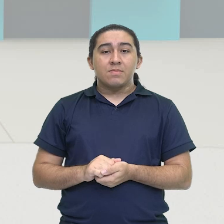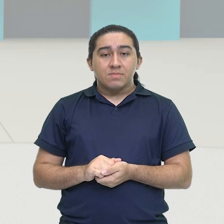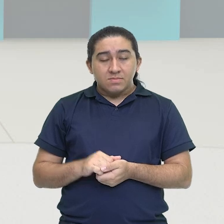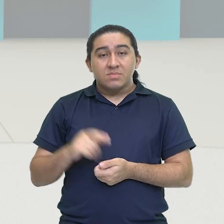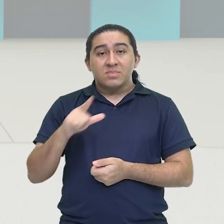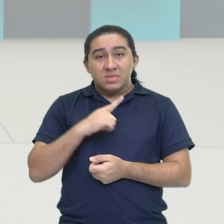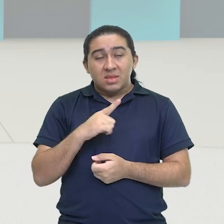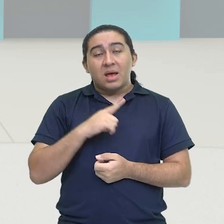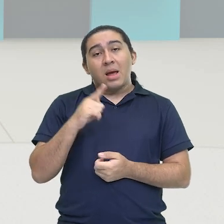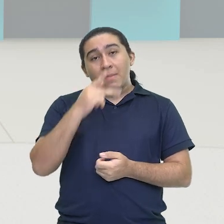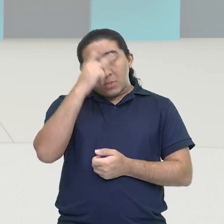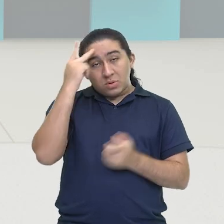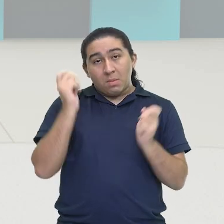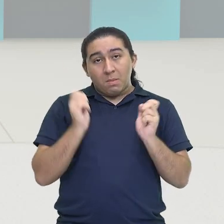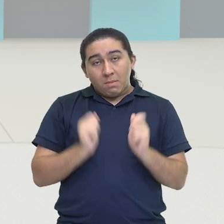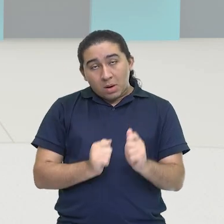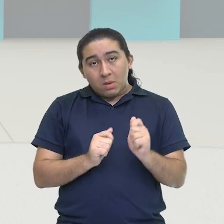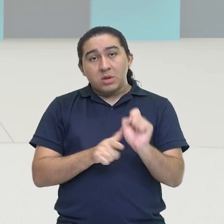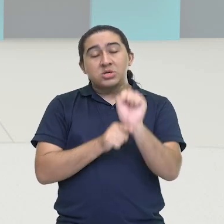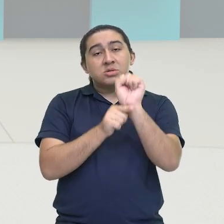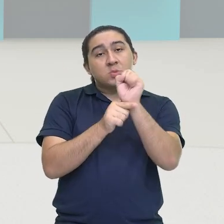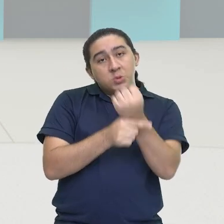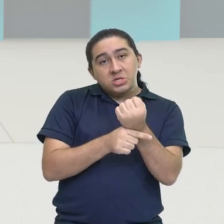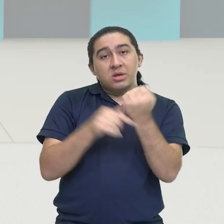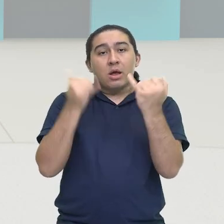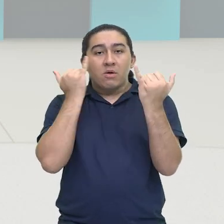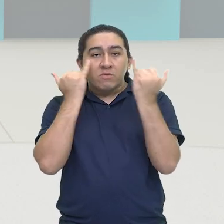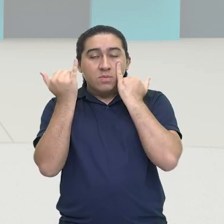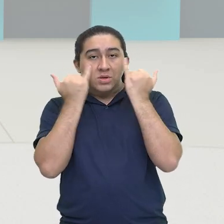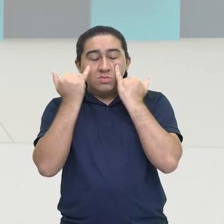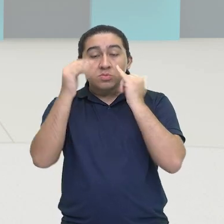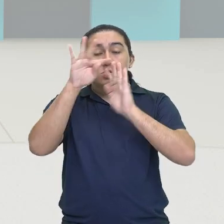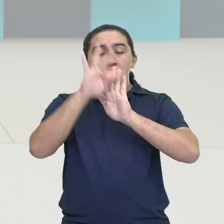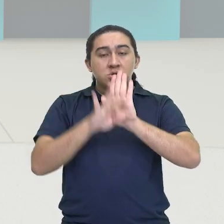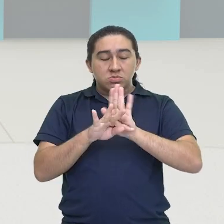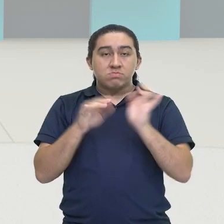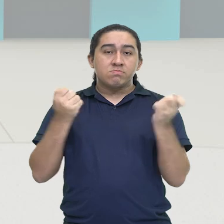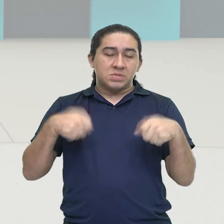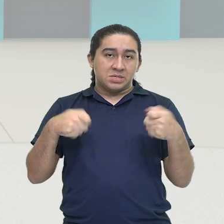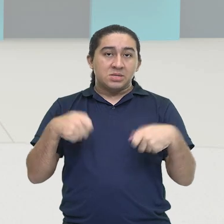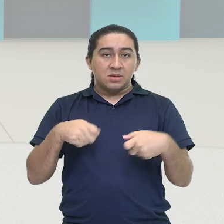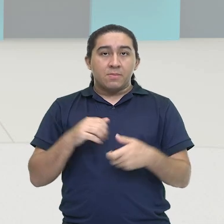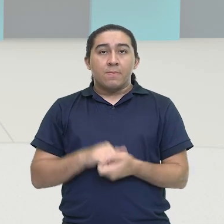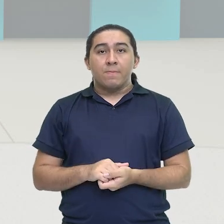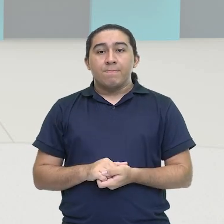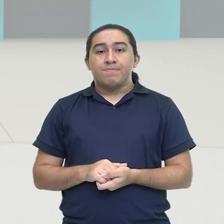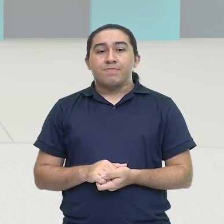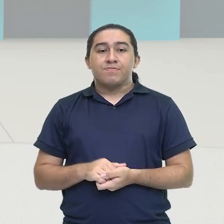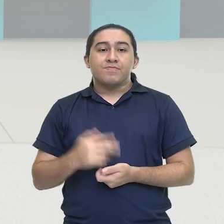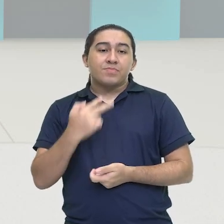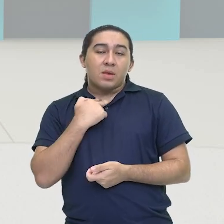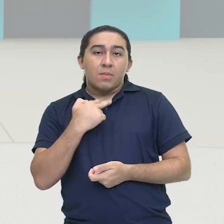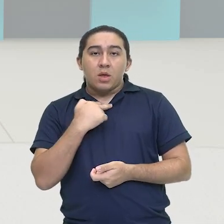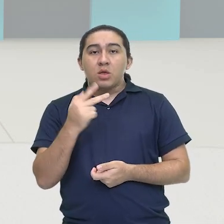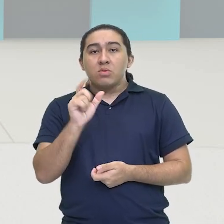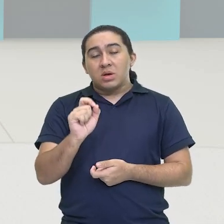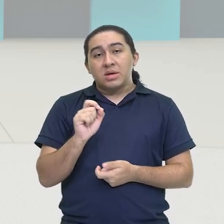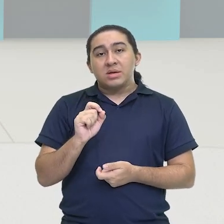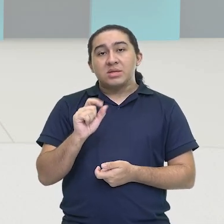confiável. O texto na notícia, né, tem que ser, não pode fugir